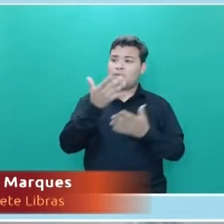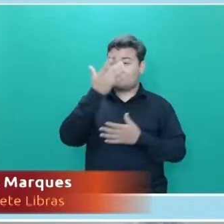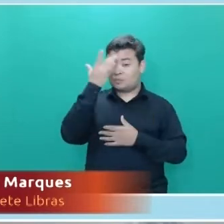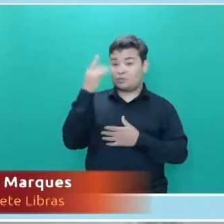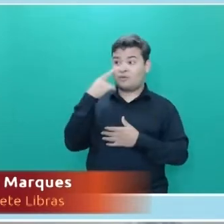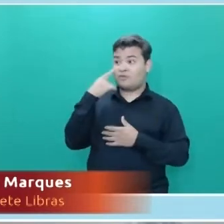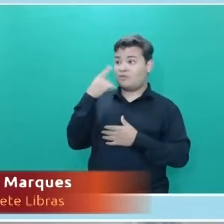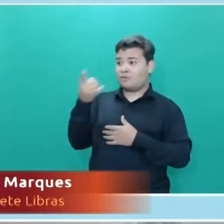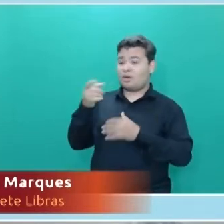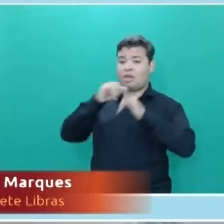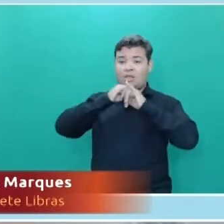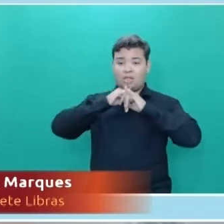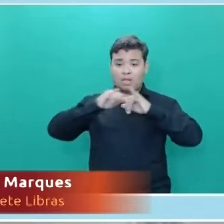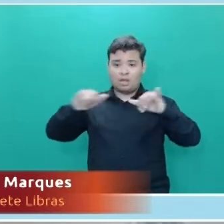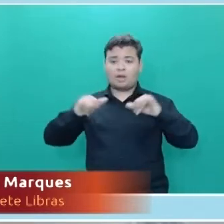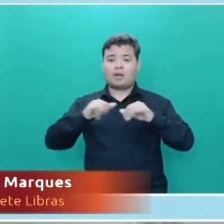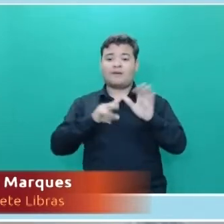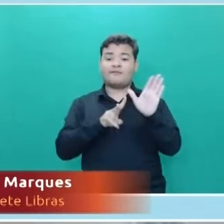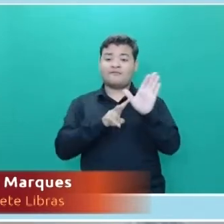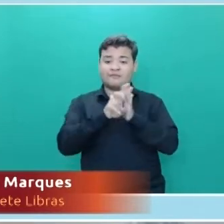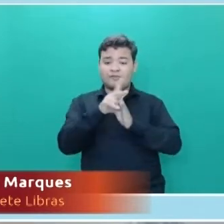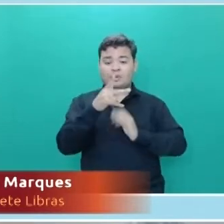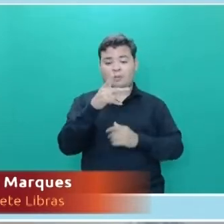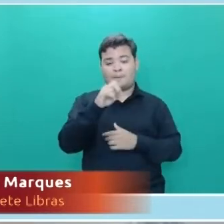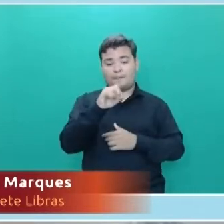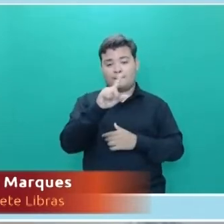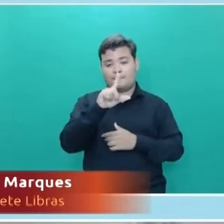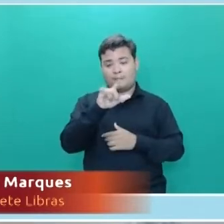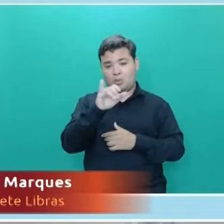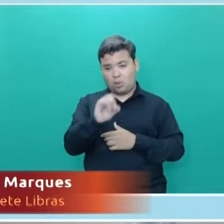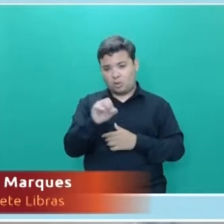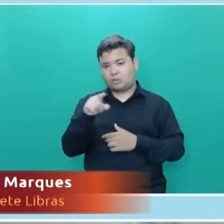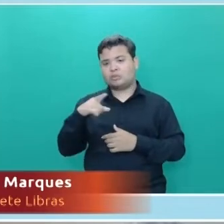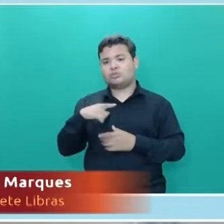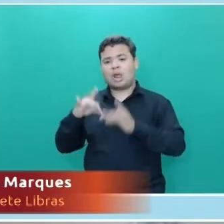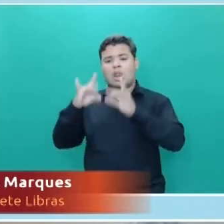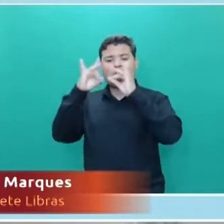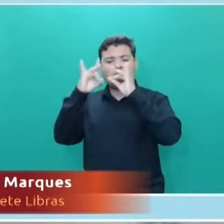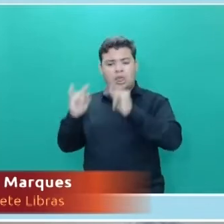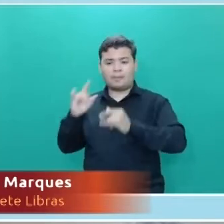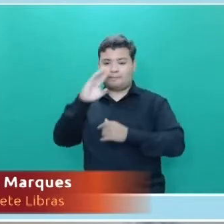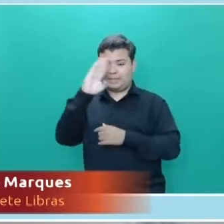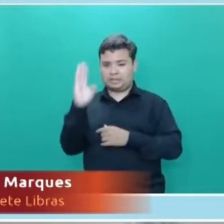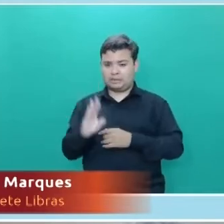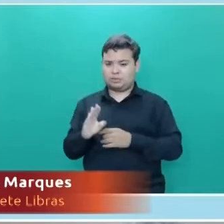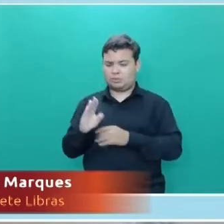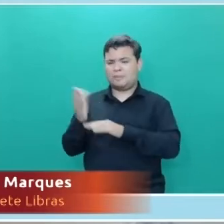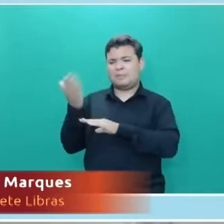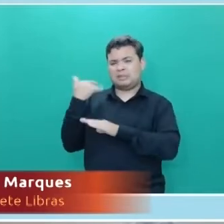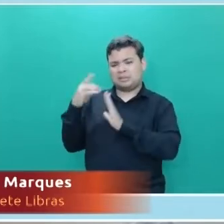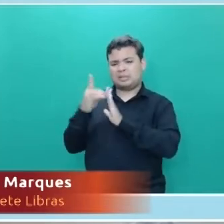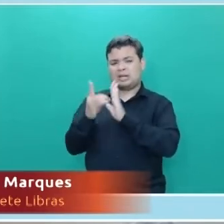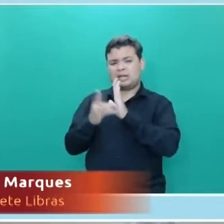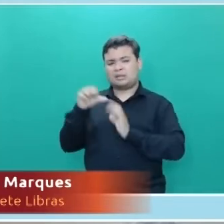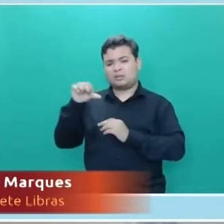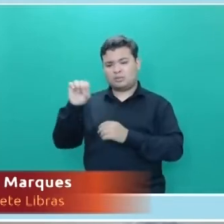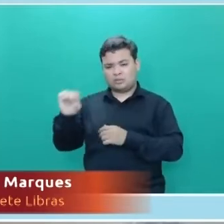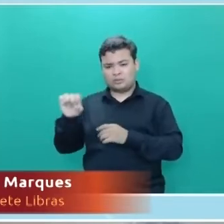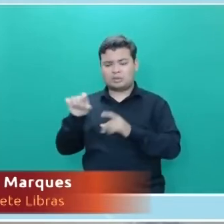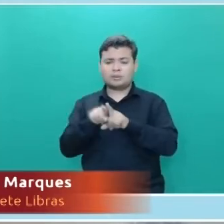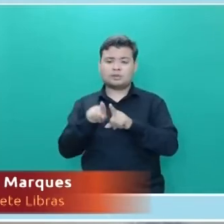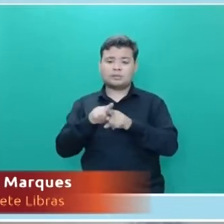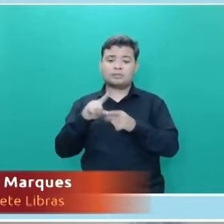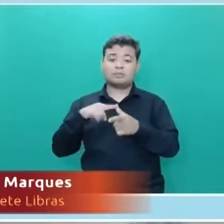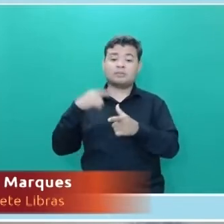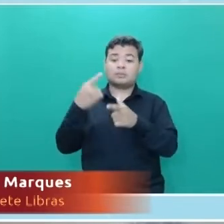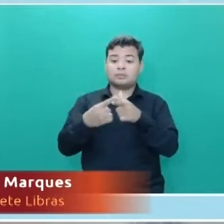né, a poliomielite, havia sido erradicada do Brasil, né, na década de 90, houve até mesmo em 94 a